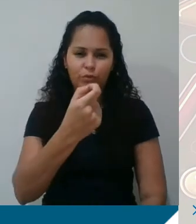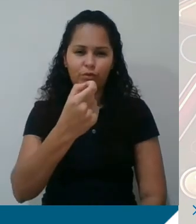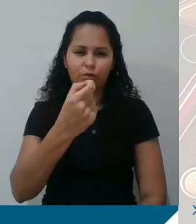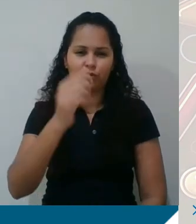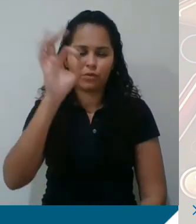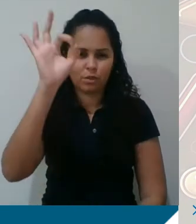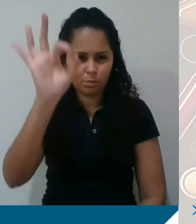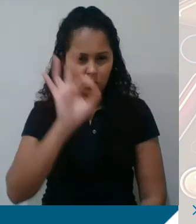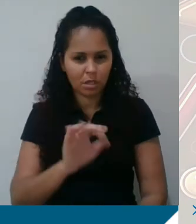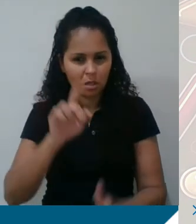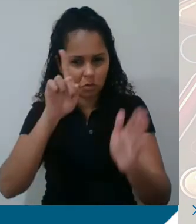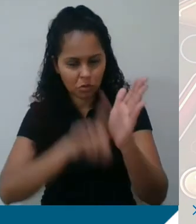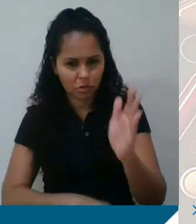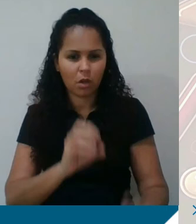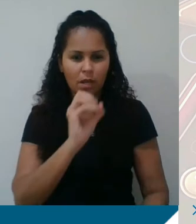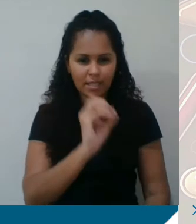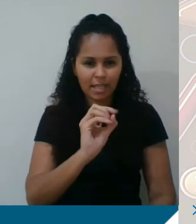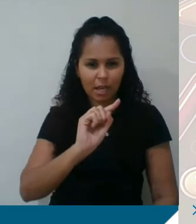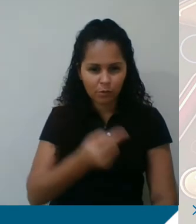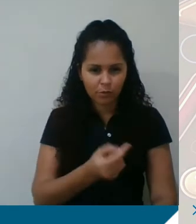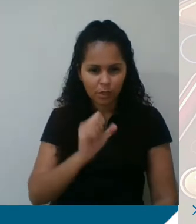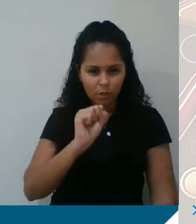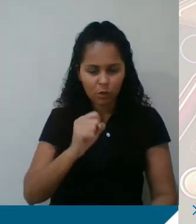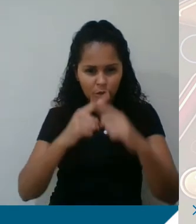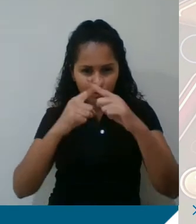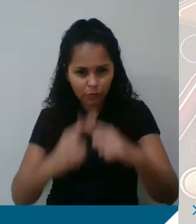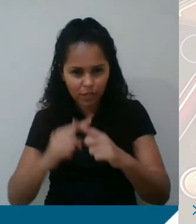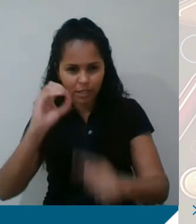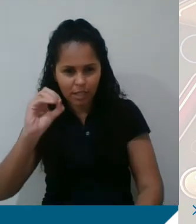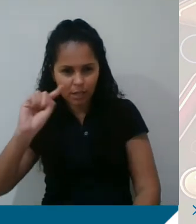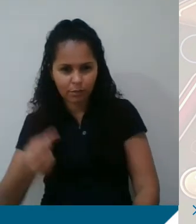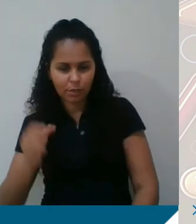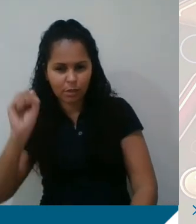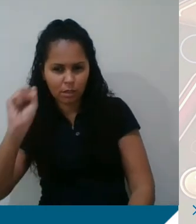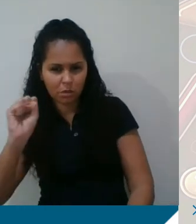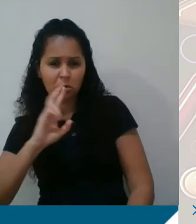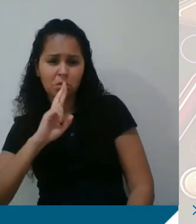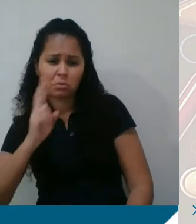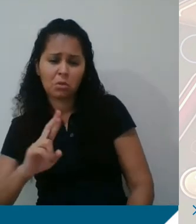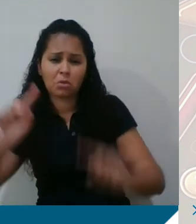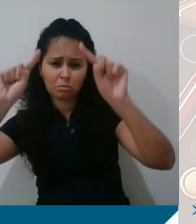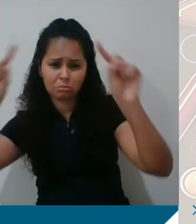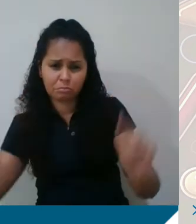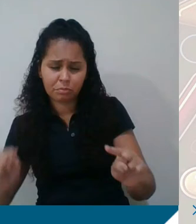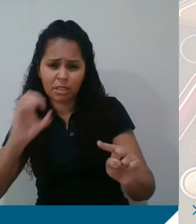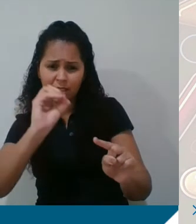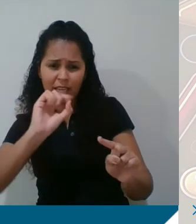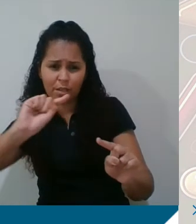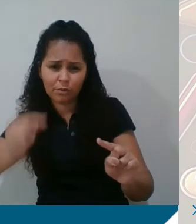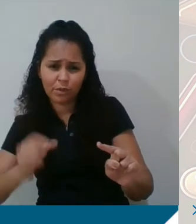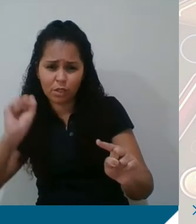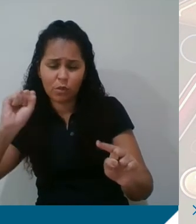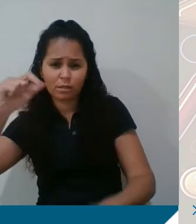de 20%, você multiplica novamente por 0,8, ou seja, duas multiplicações por 0,8, que pode ser